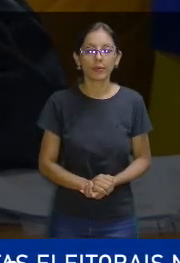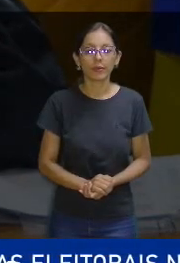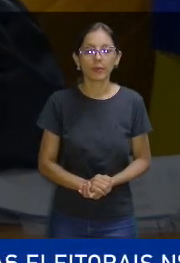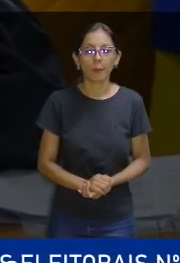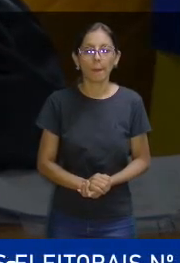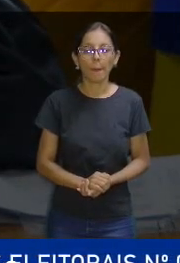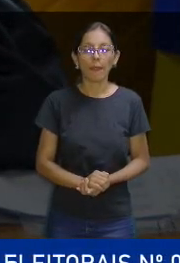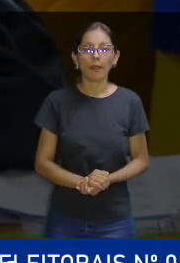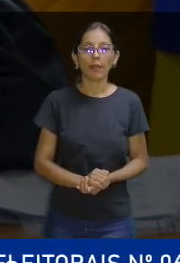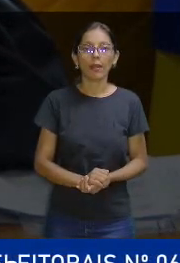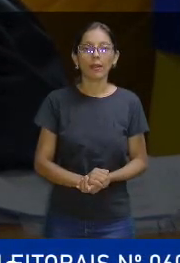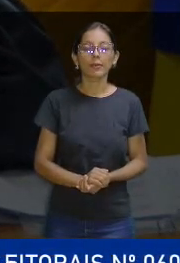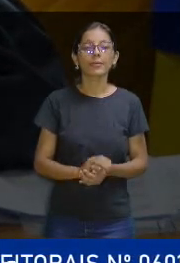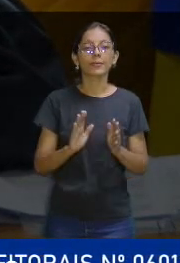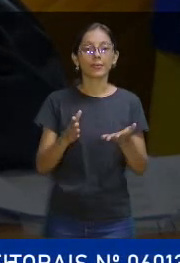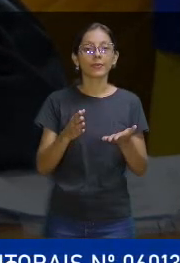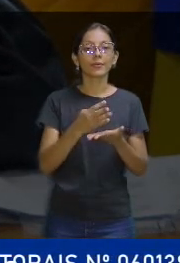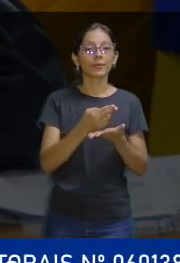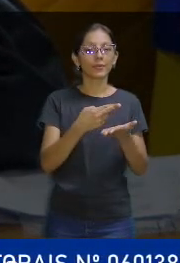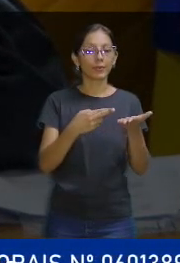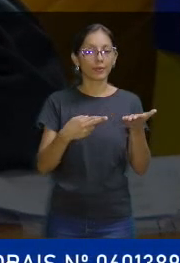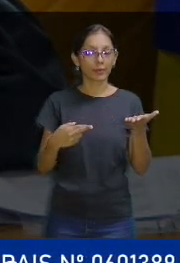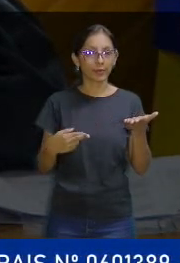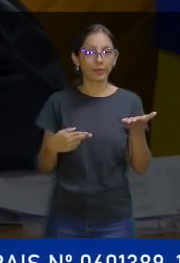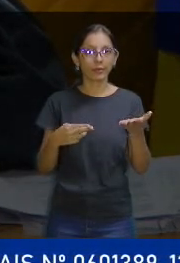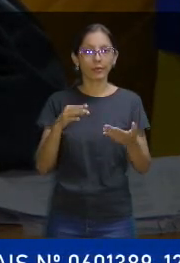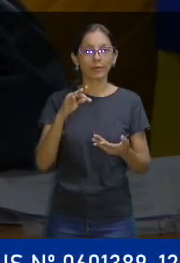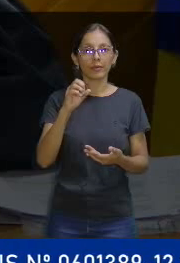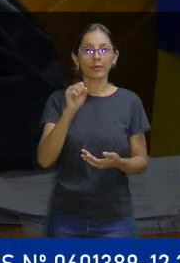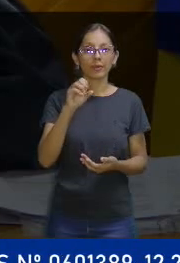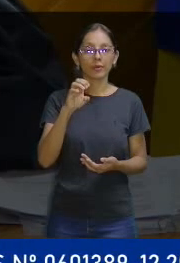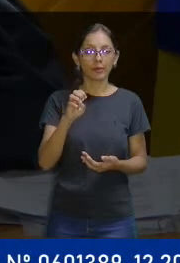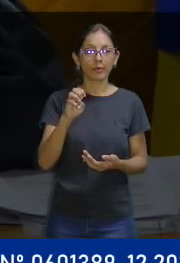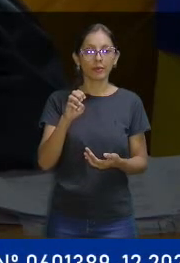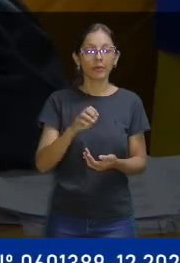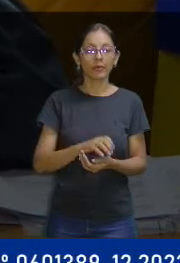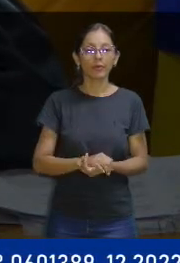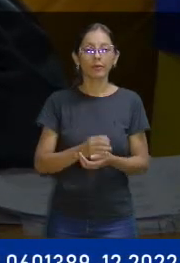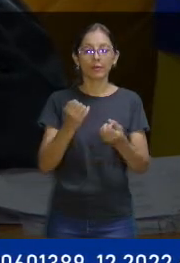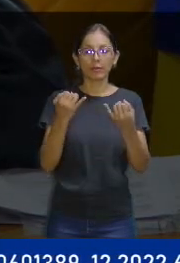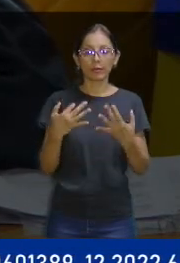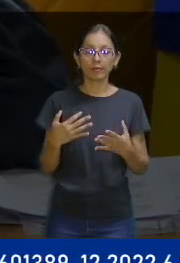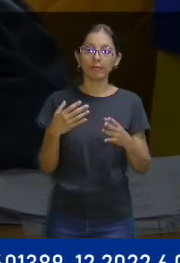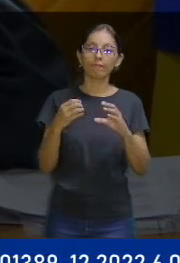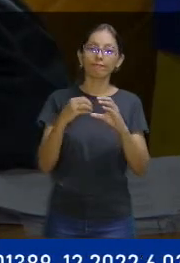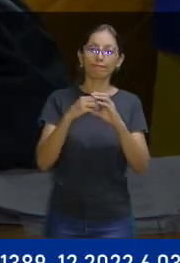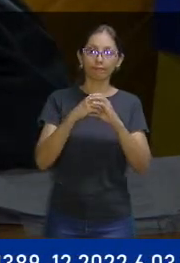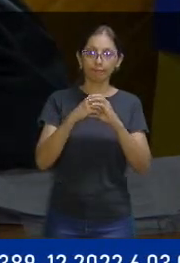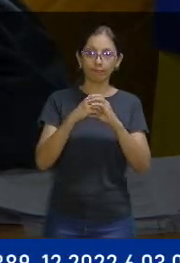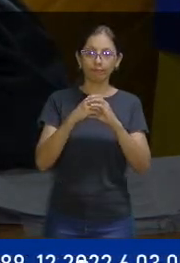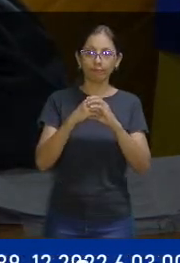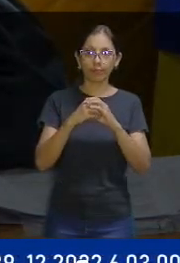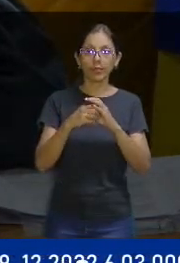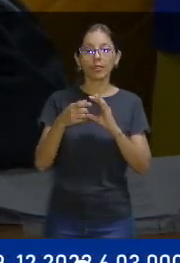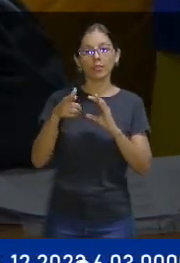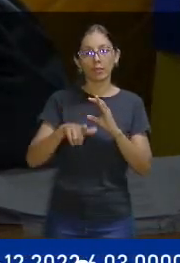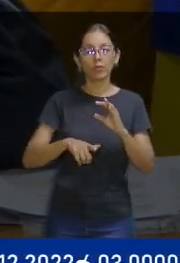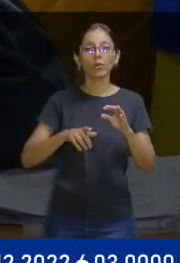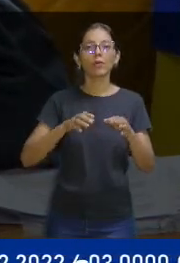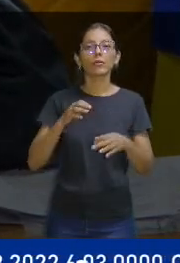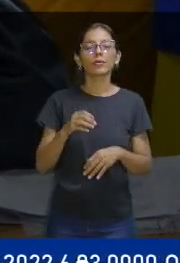Conforme relatado, o TSE determinou o retorno dos autos ao TREAP para novo julgamento das